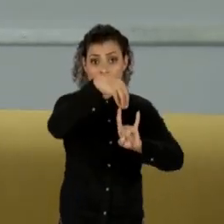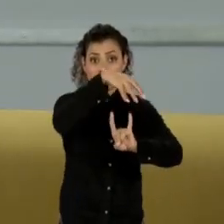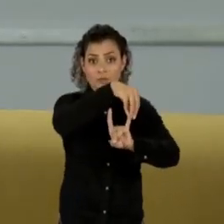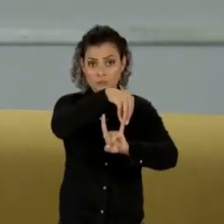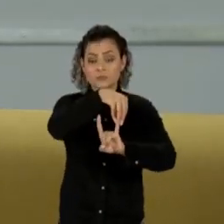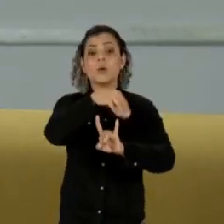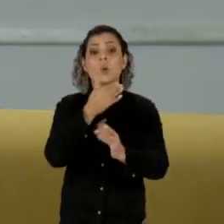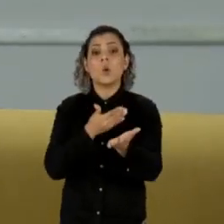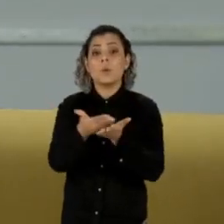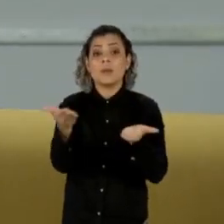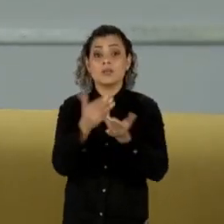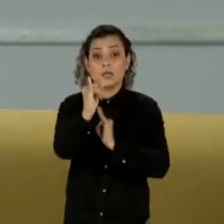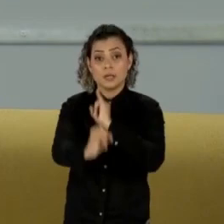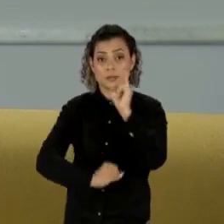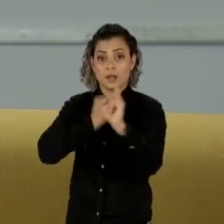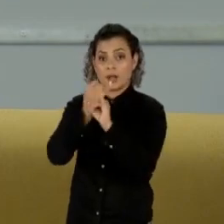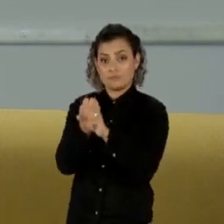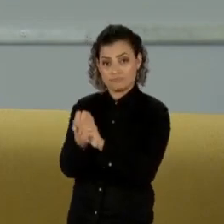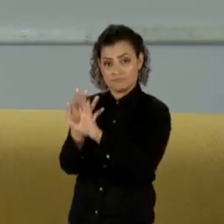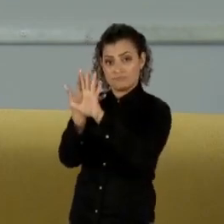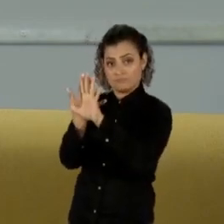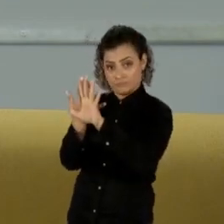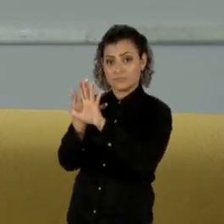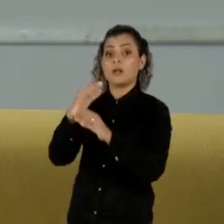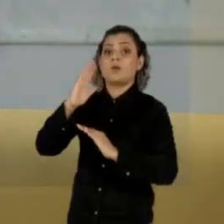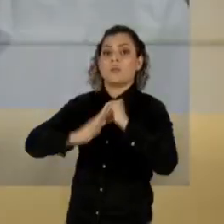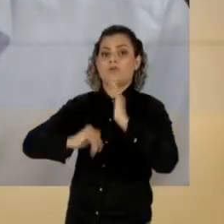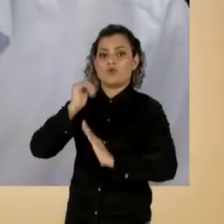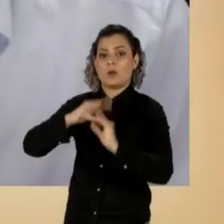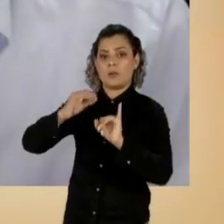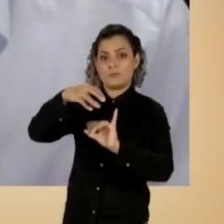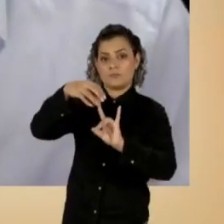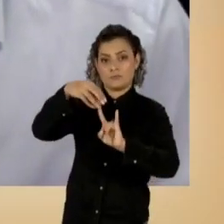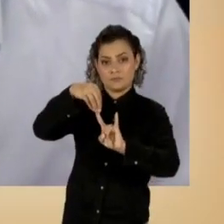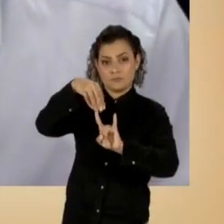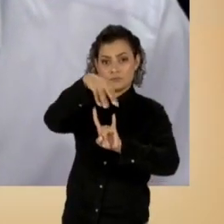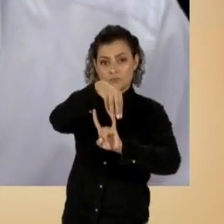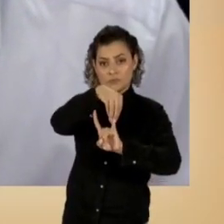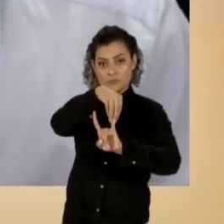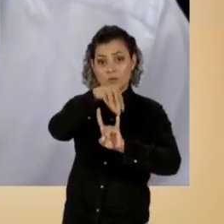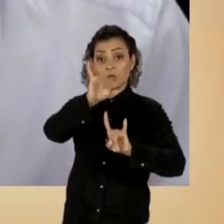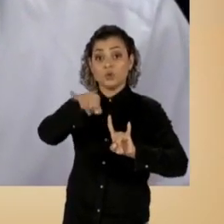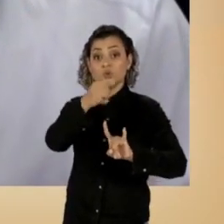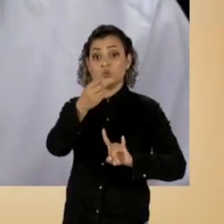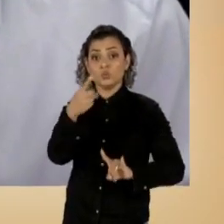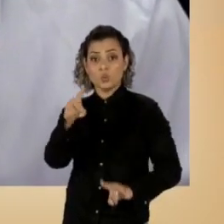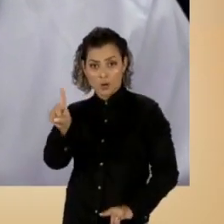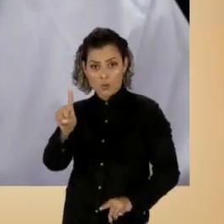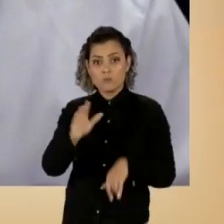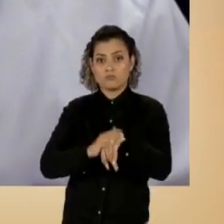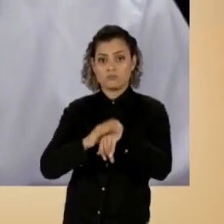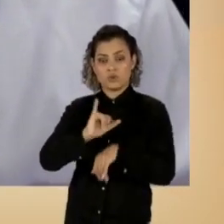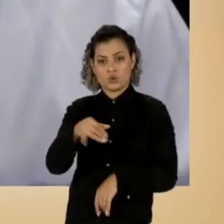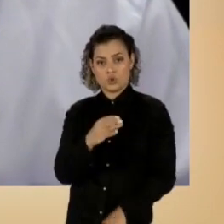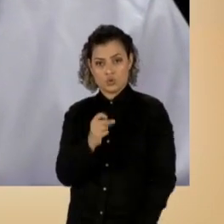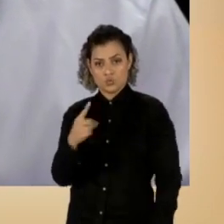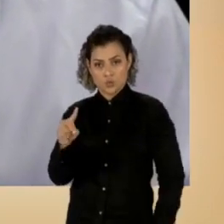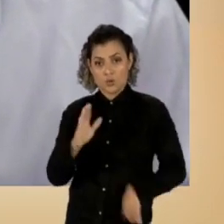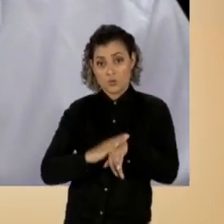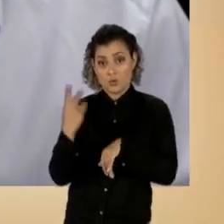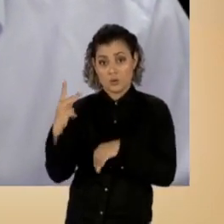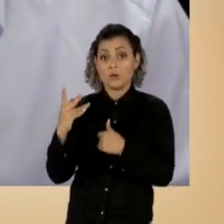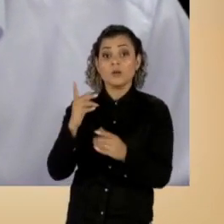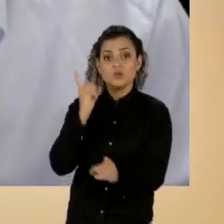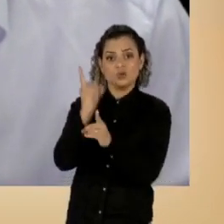pela internet com especialista da fundação oswaldo cruz joão santana da silva que integra o grupo de pesquisadores que fez